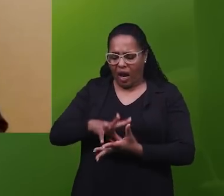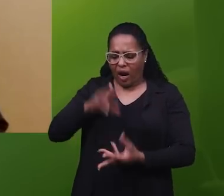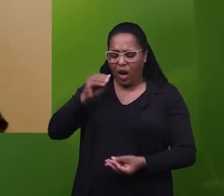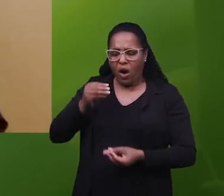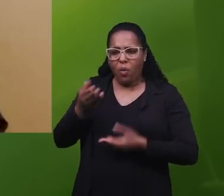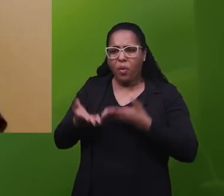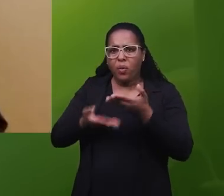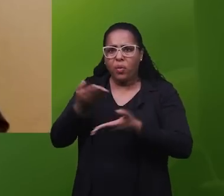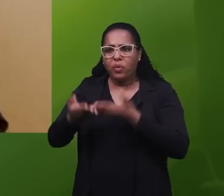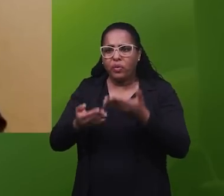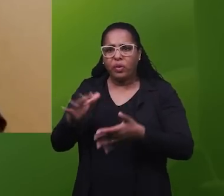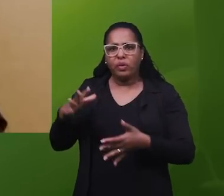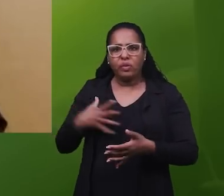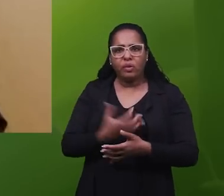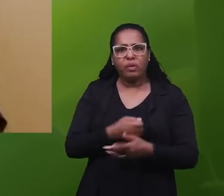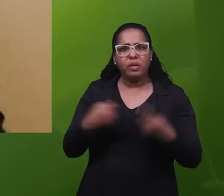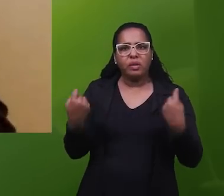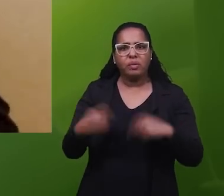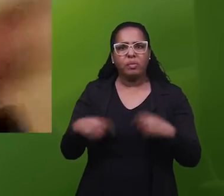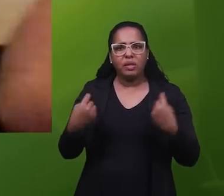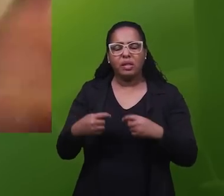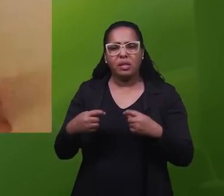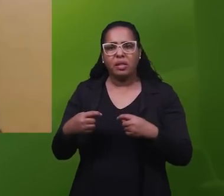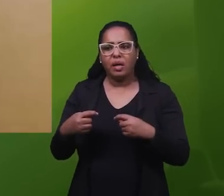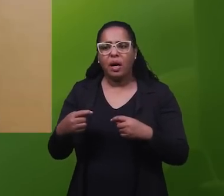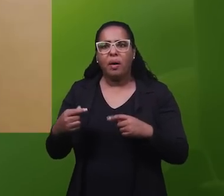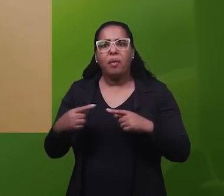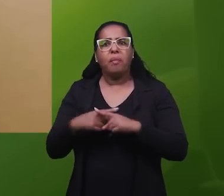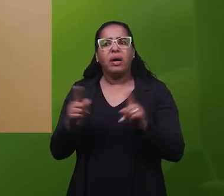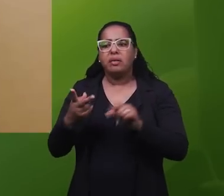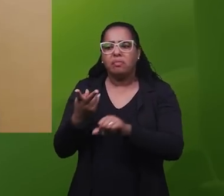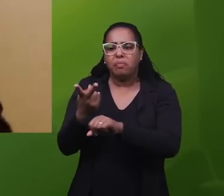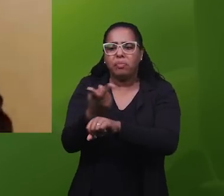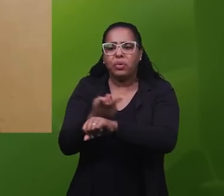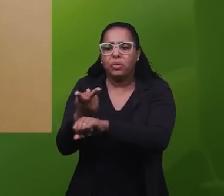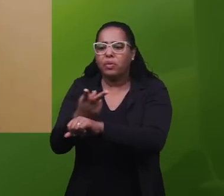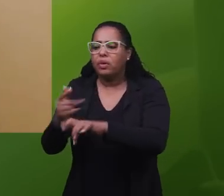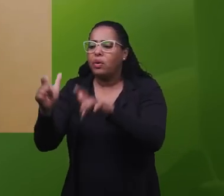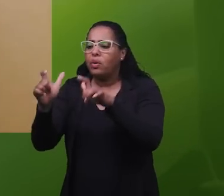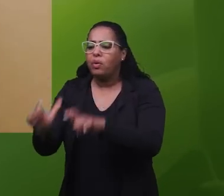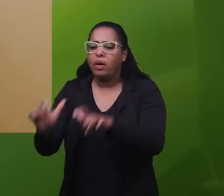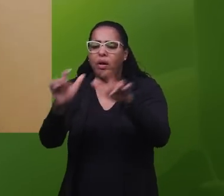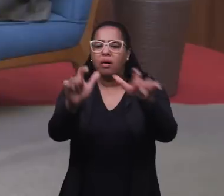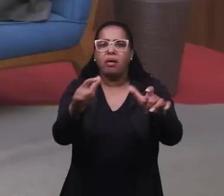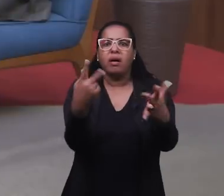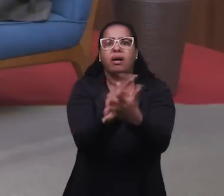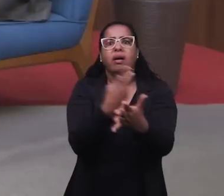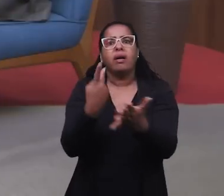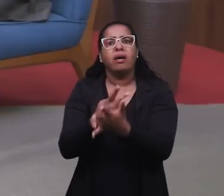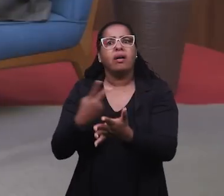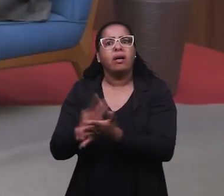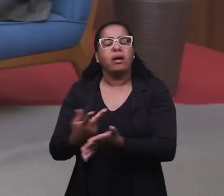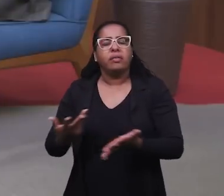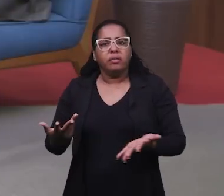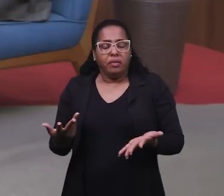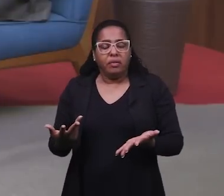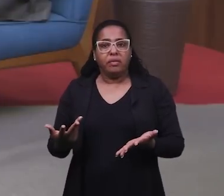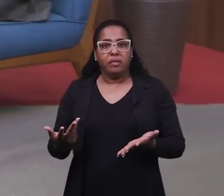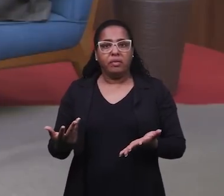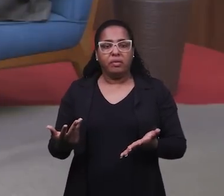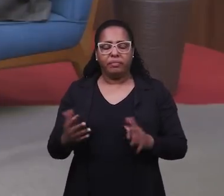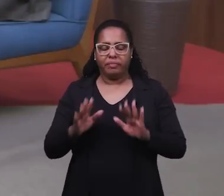sua alma, da sua salvação. Fora os lugares errados, que o Daniel já bem comentou. Eu